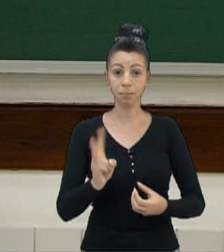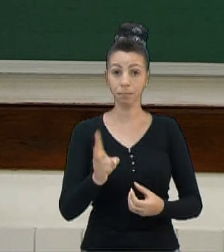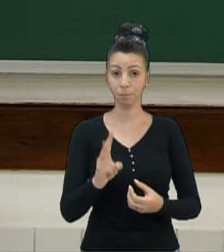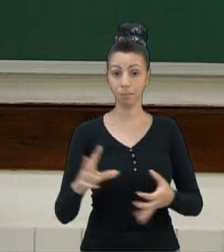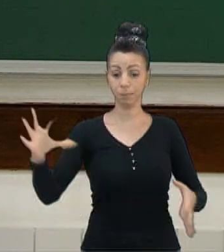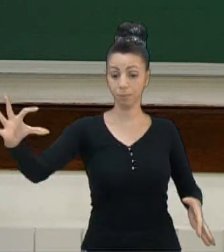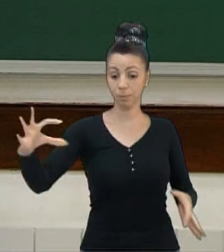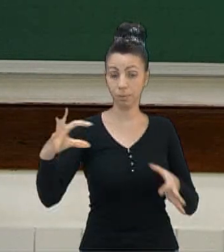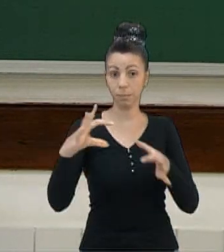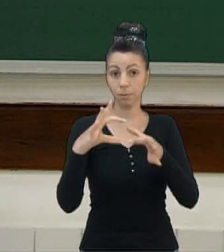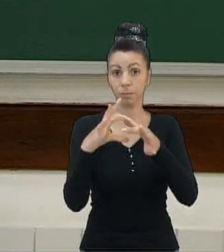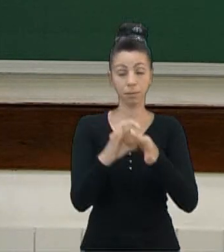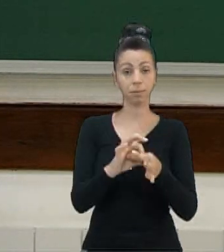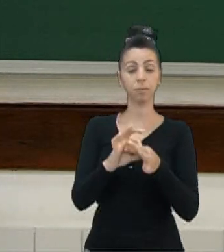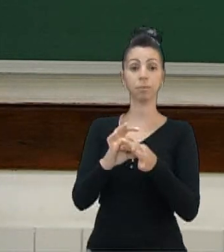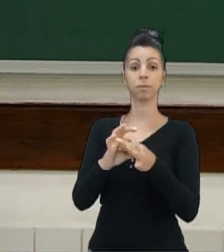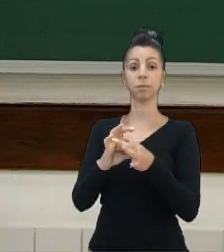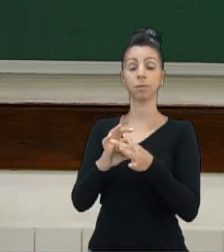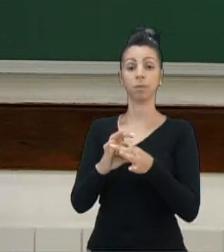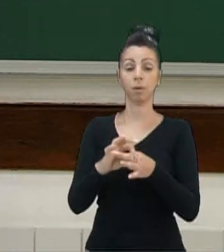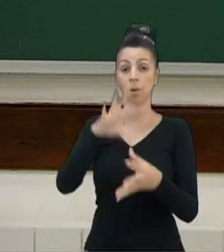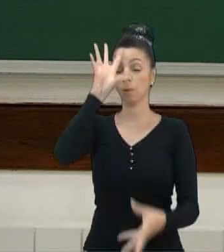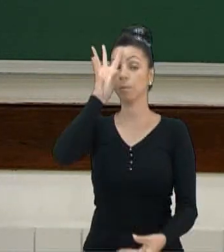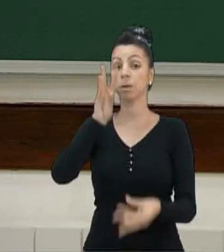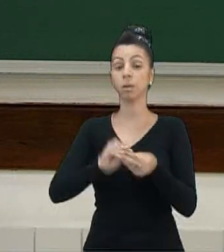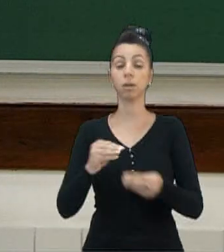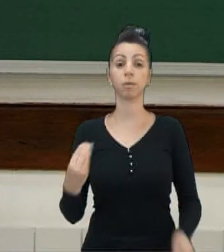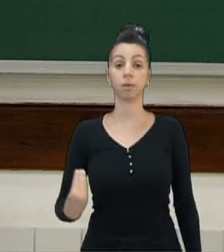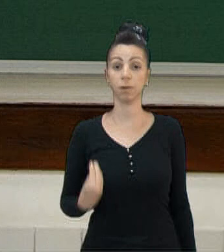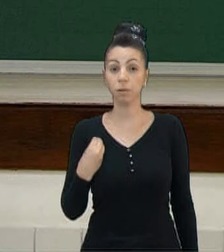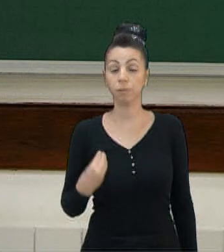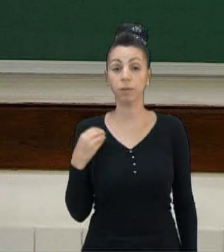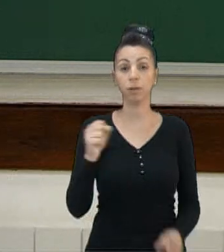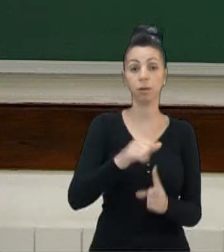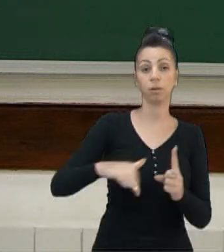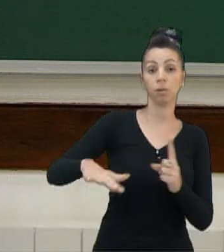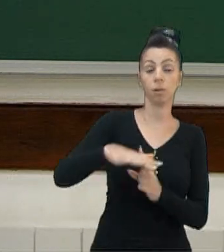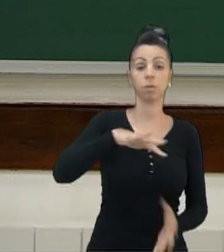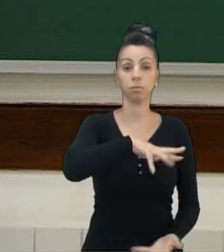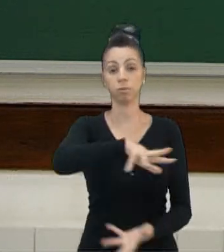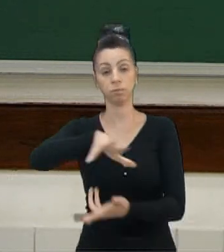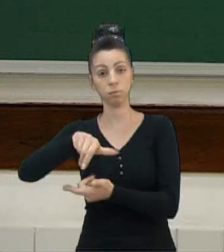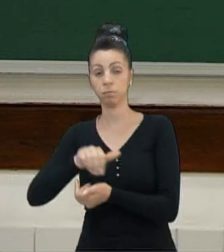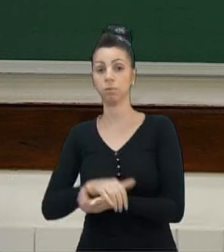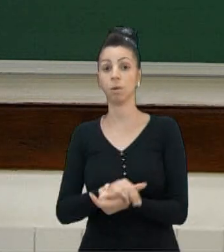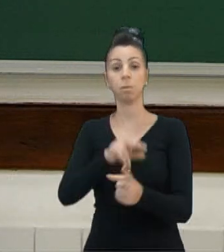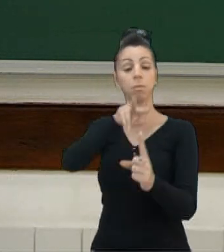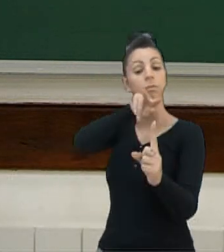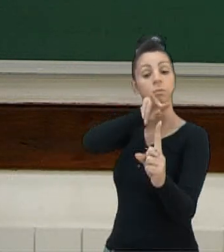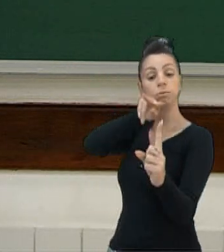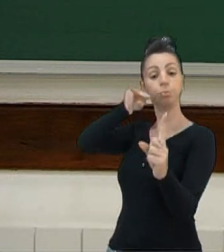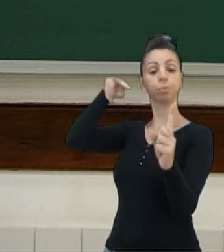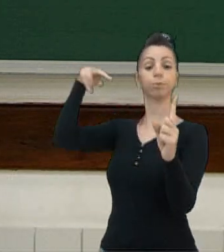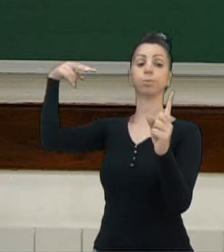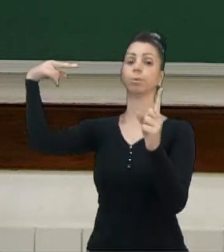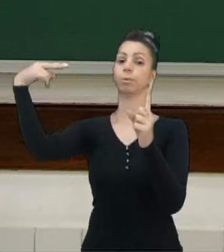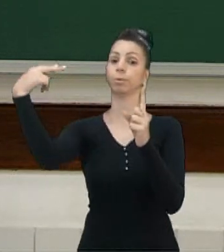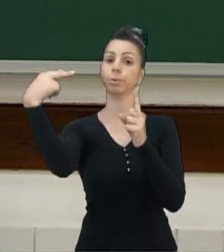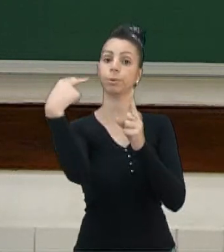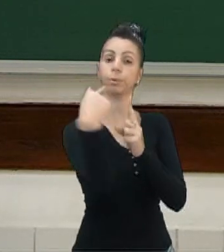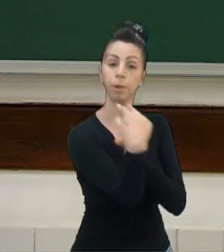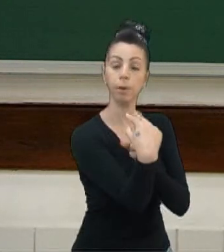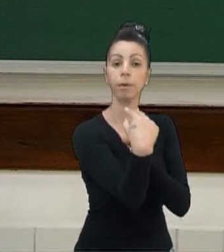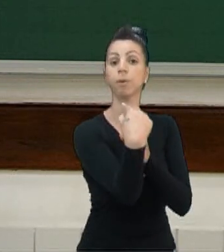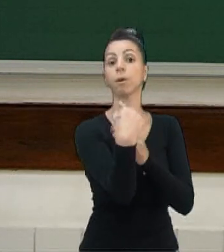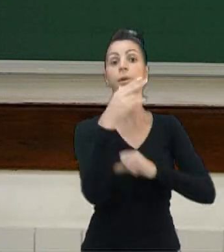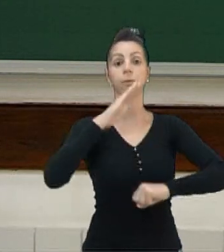vai abordar interpretações do mundo, da vida, da sociedade, né? Então, é sempre uma visão, é sempre um olhar daquele